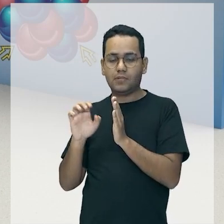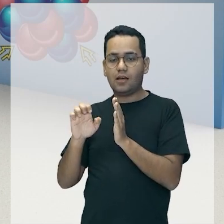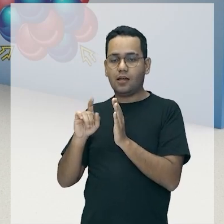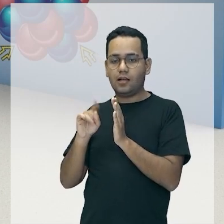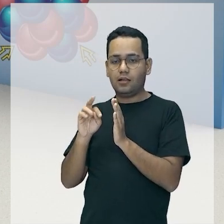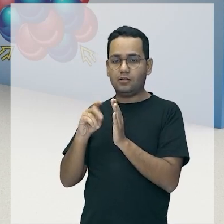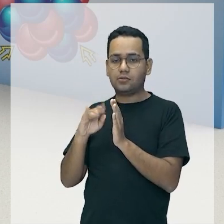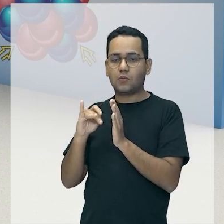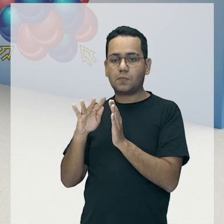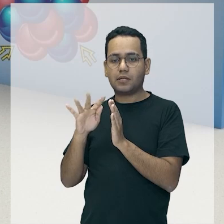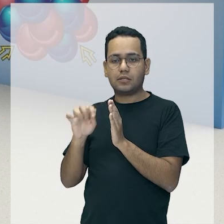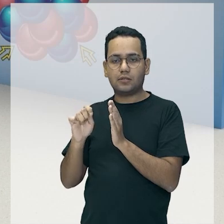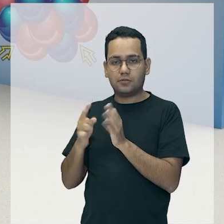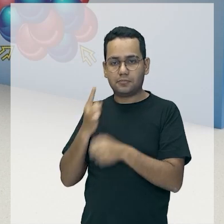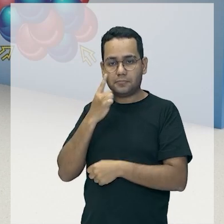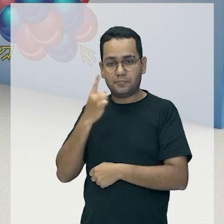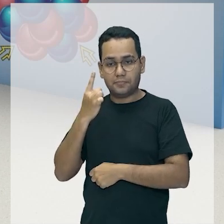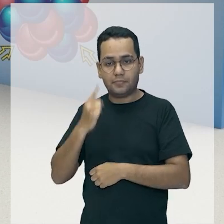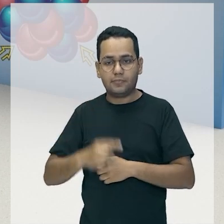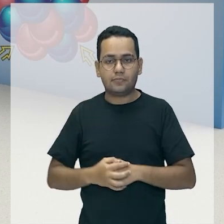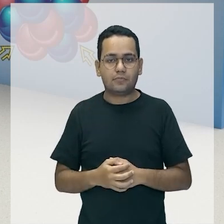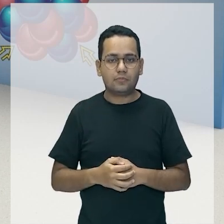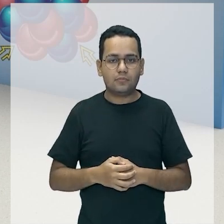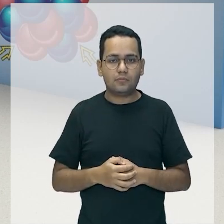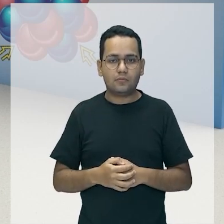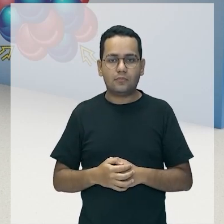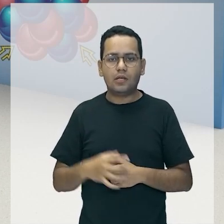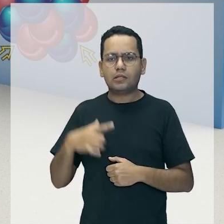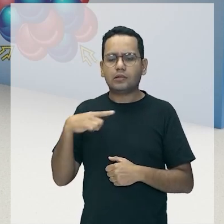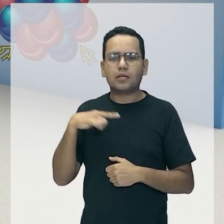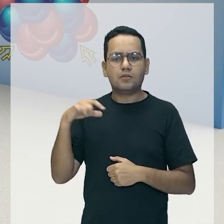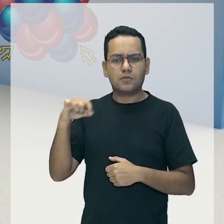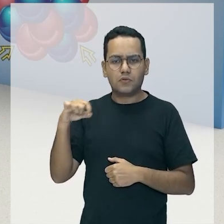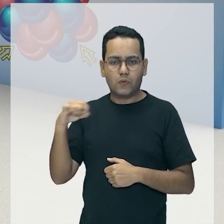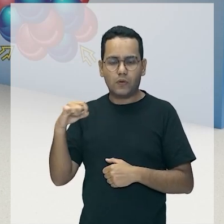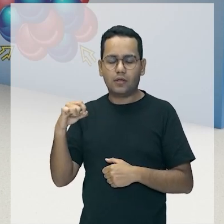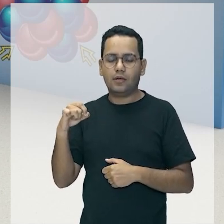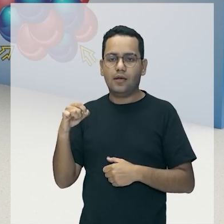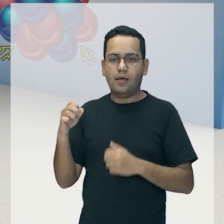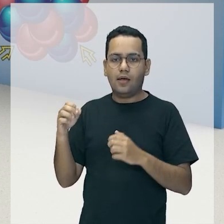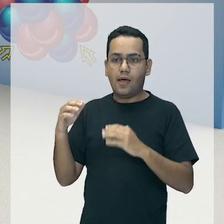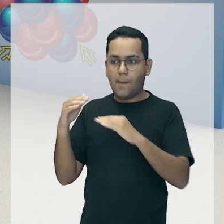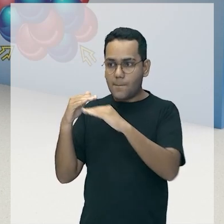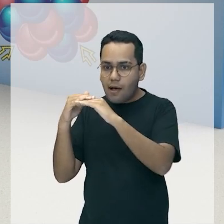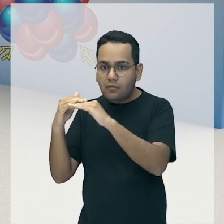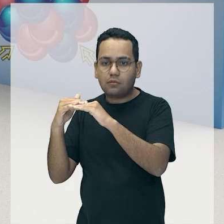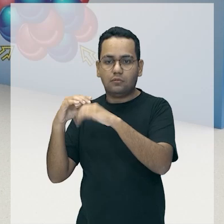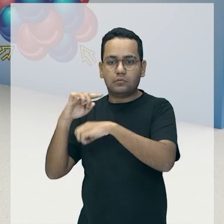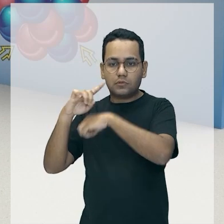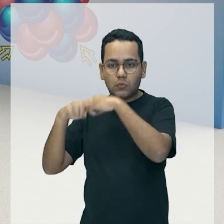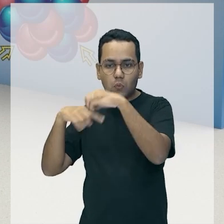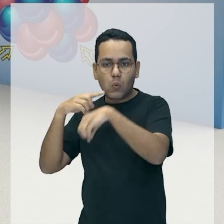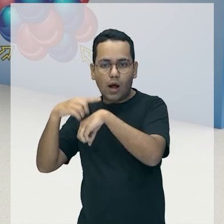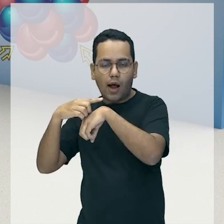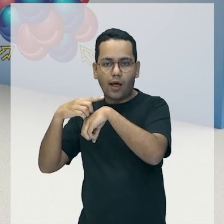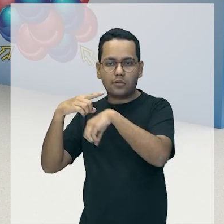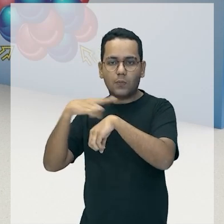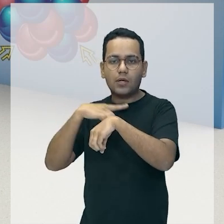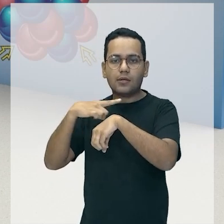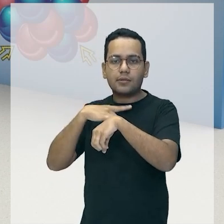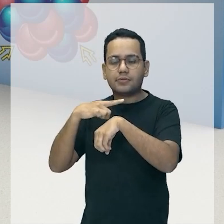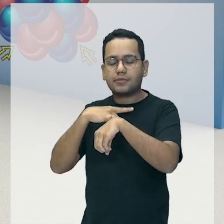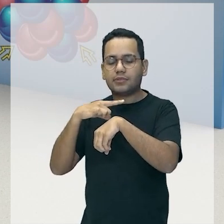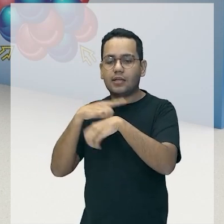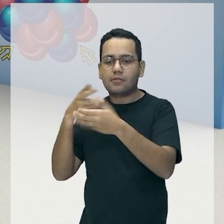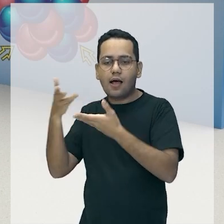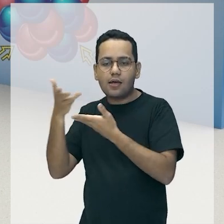eletromagnética. Essa já é responsável pela estabilidade do átomo, porque eu vou ter a interação eletromagnética